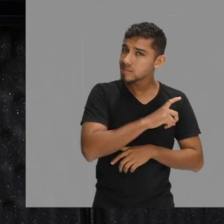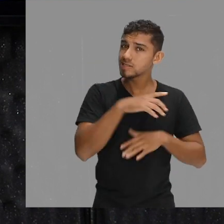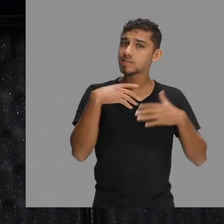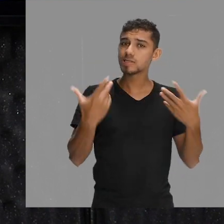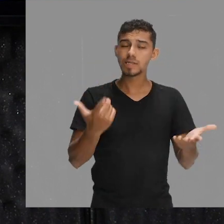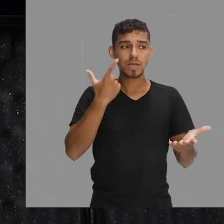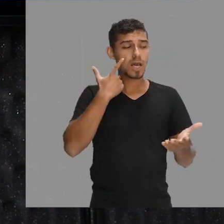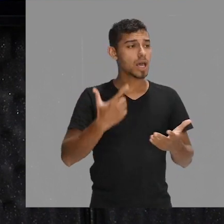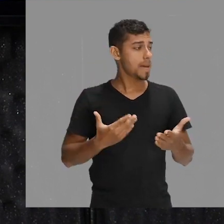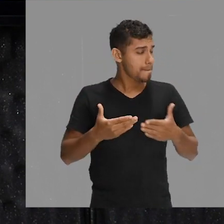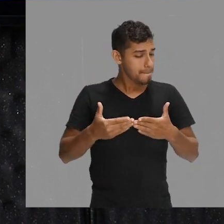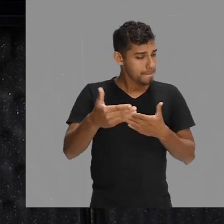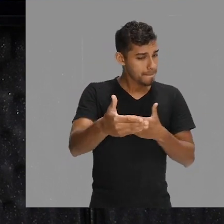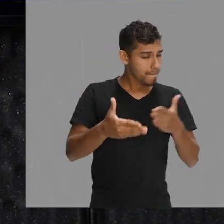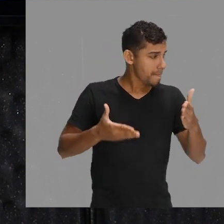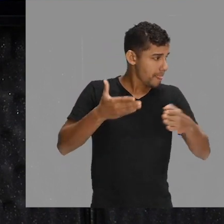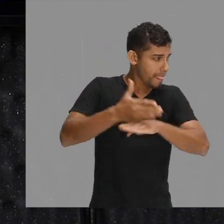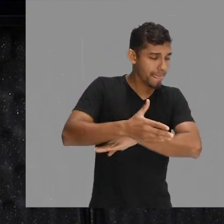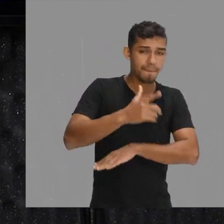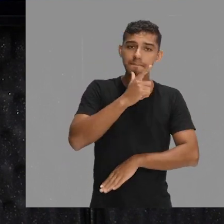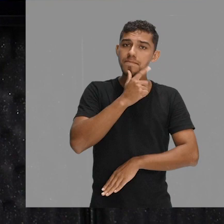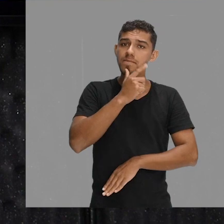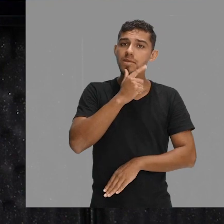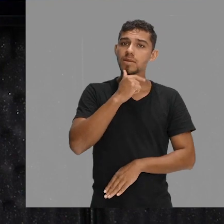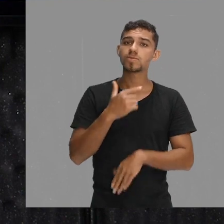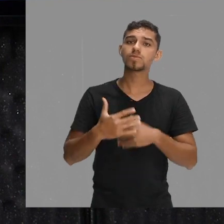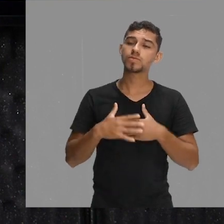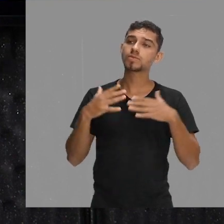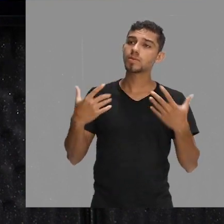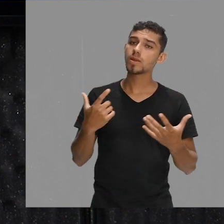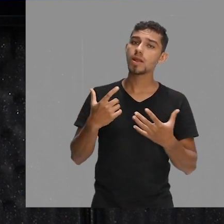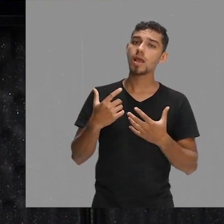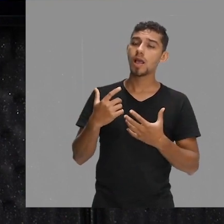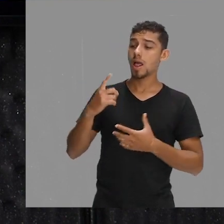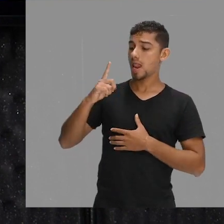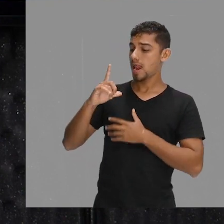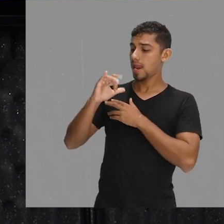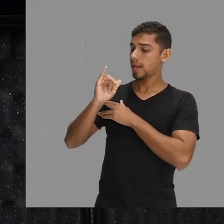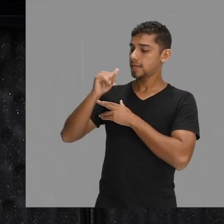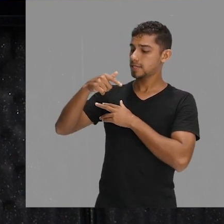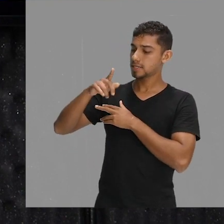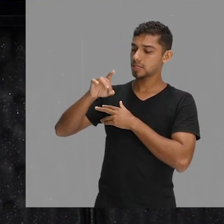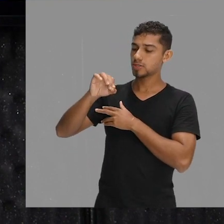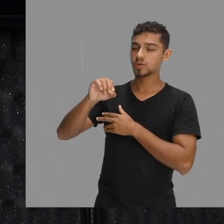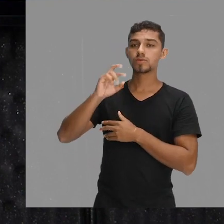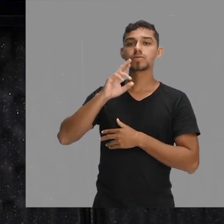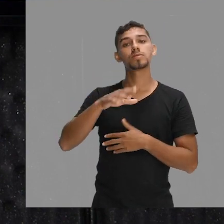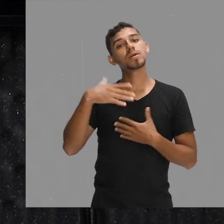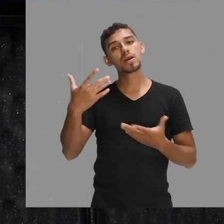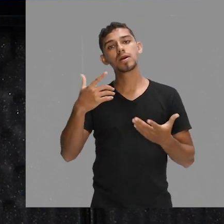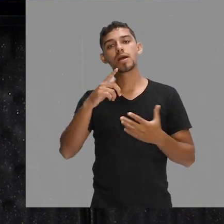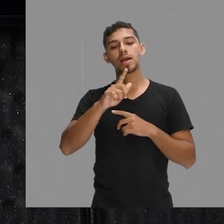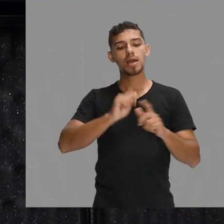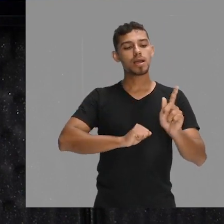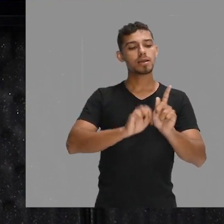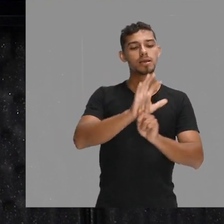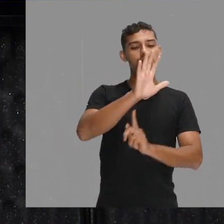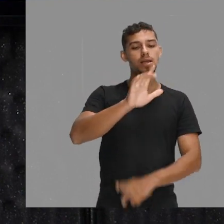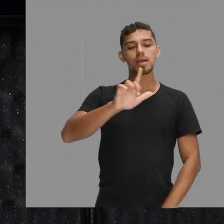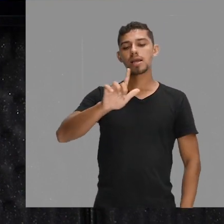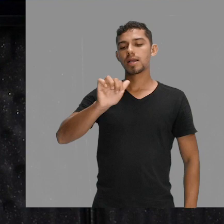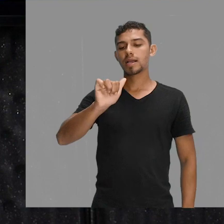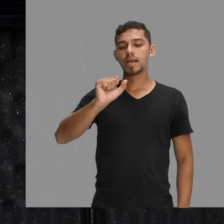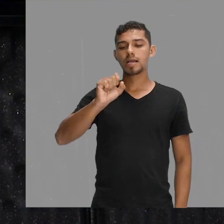dificultar a passagem da água do estado líquido para o estado gasoso, certo? Quanto